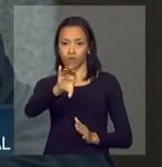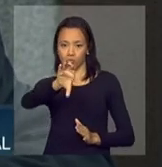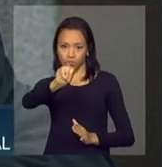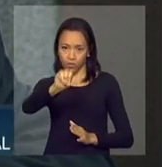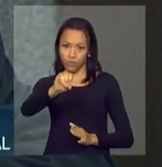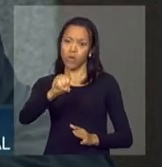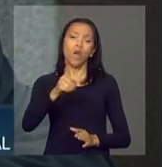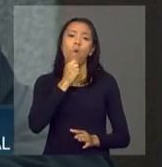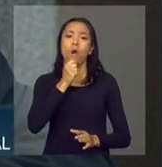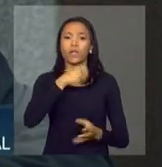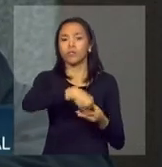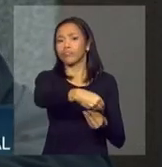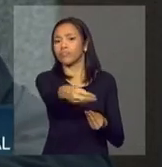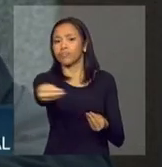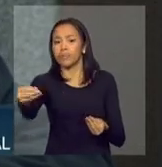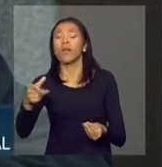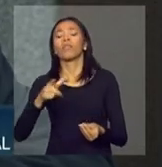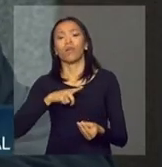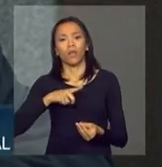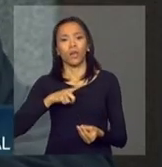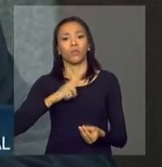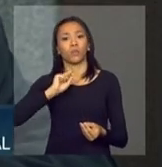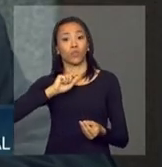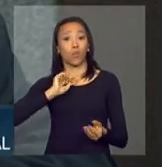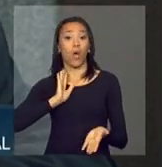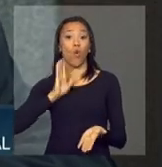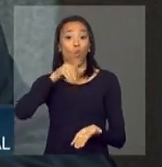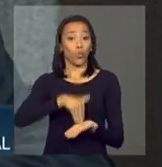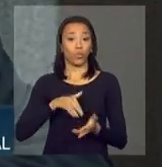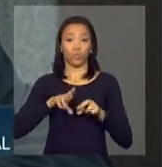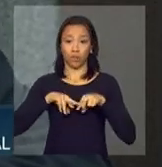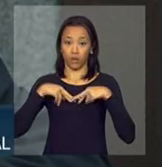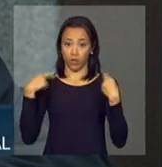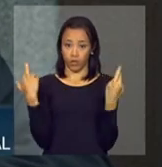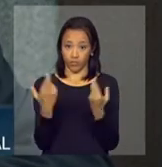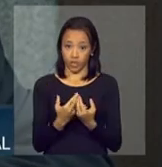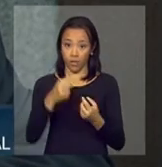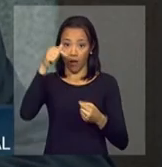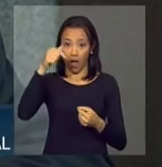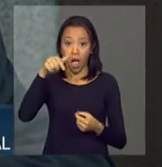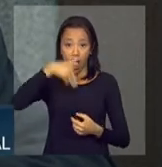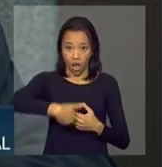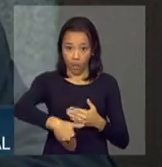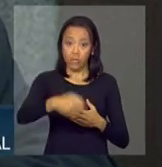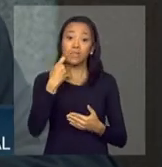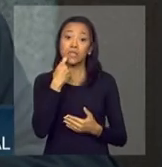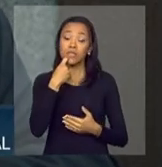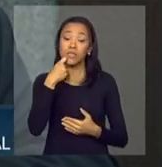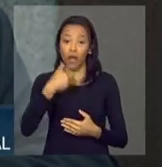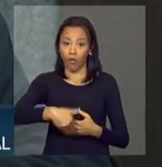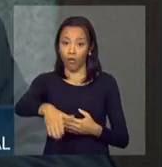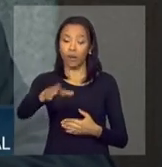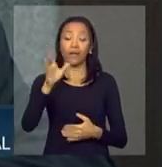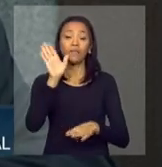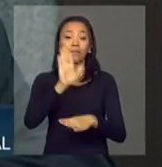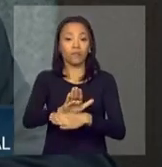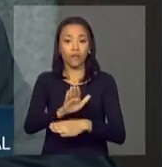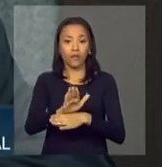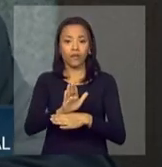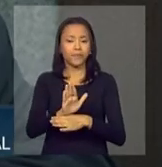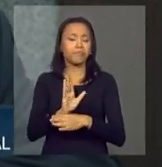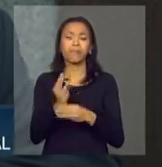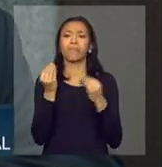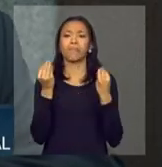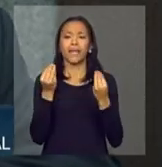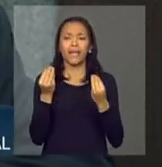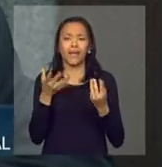todas e todos vocês, que ainda temos uma reunião última e final, agora nesta sexta-feira à tarde, para